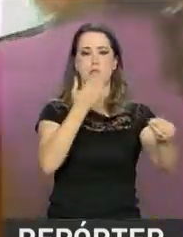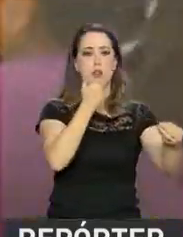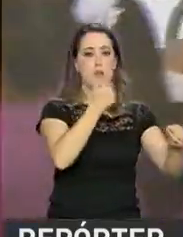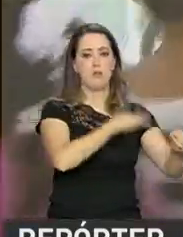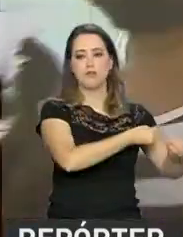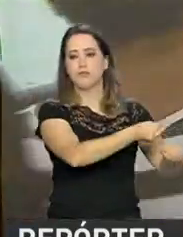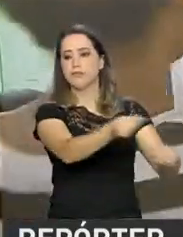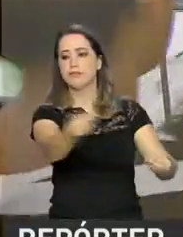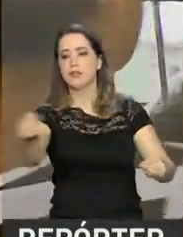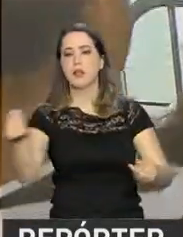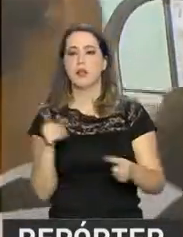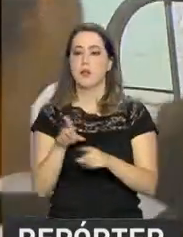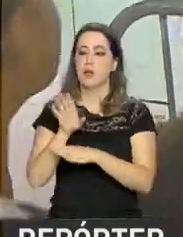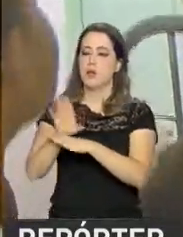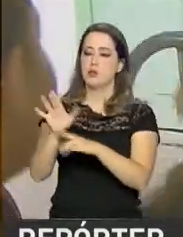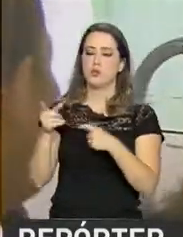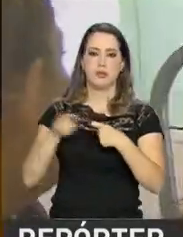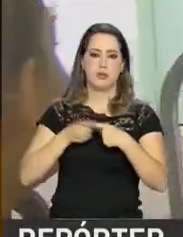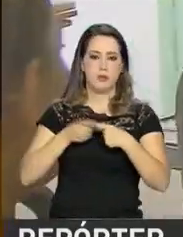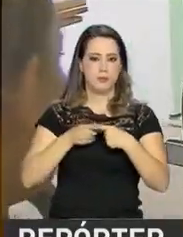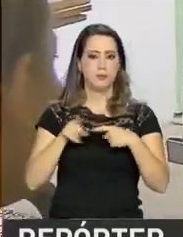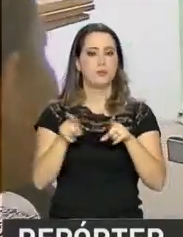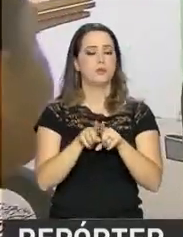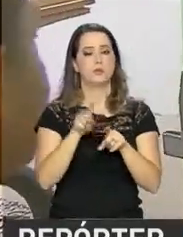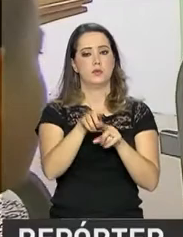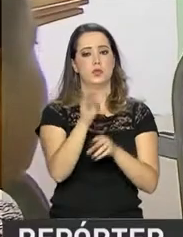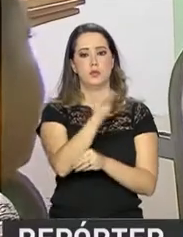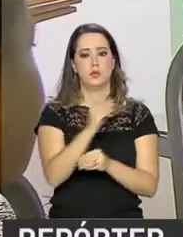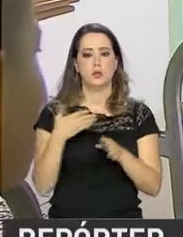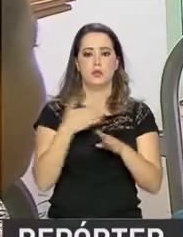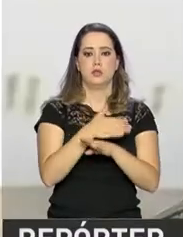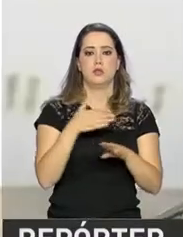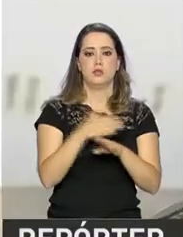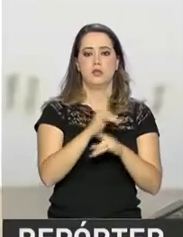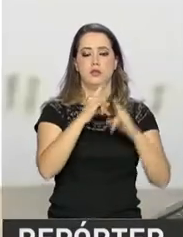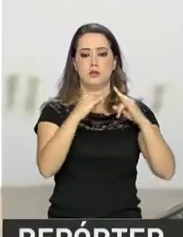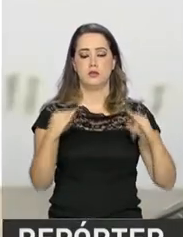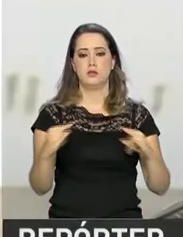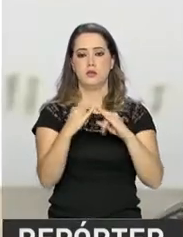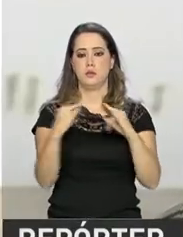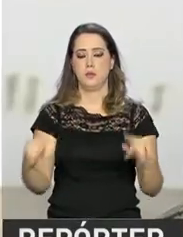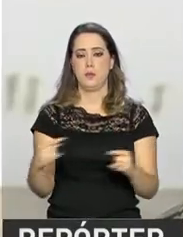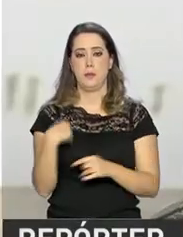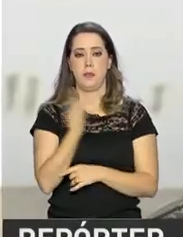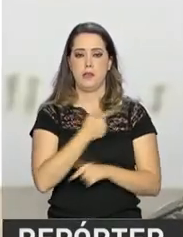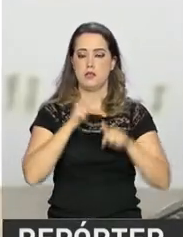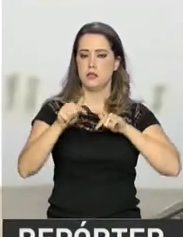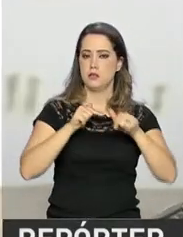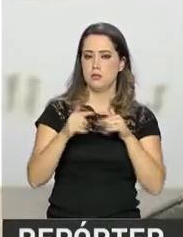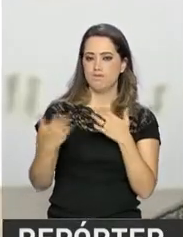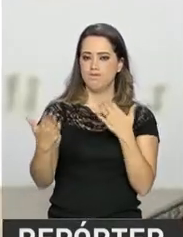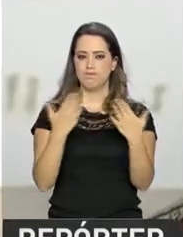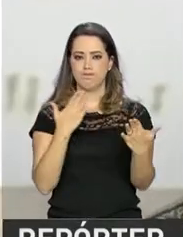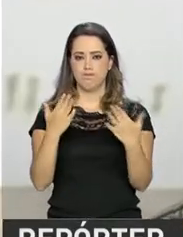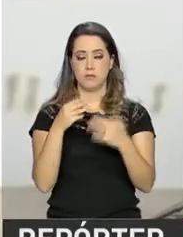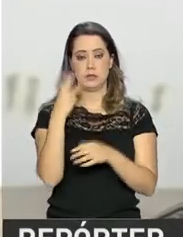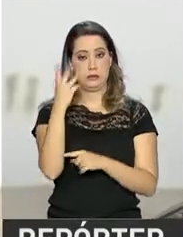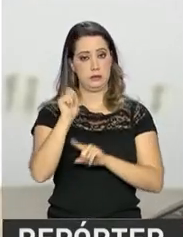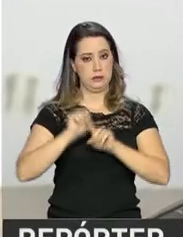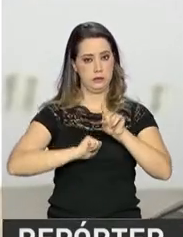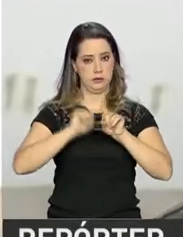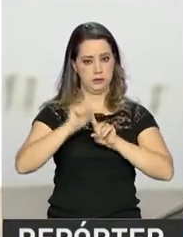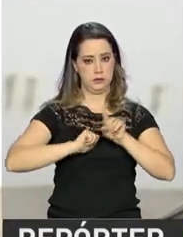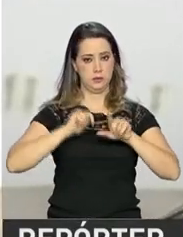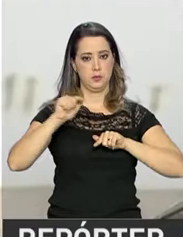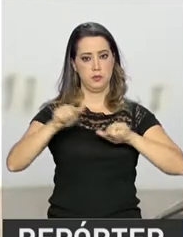nas ações de saúde e faz o controle de acesso aos abrigos como balanço da operação em quase três meses de